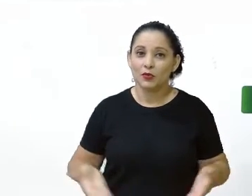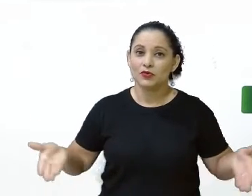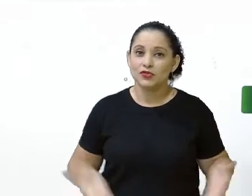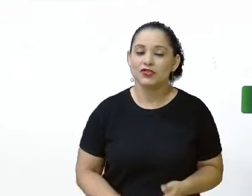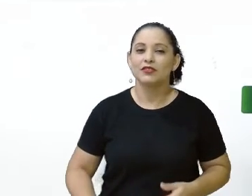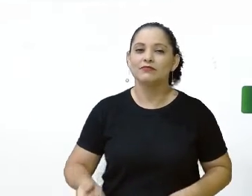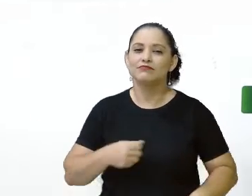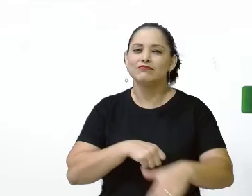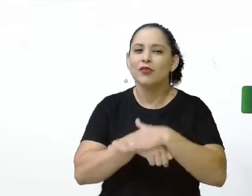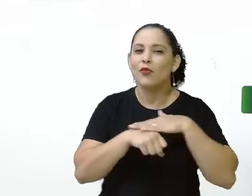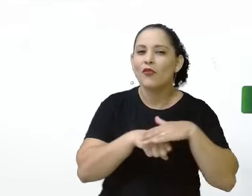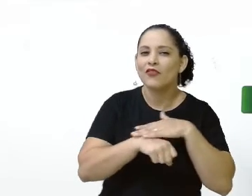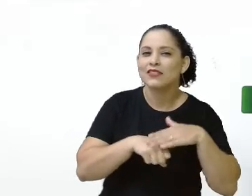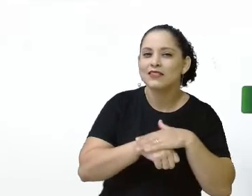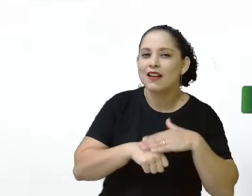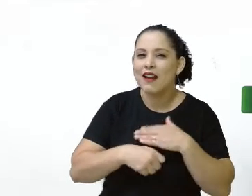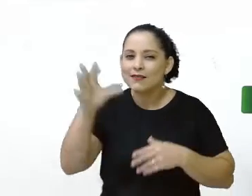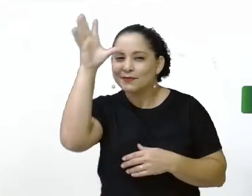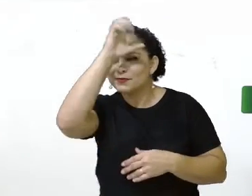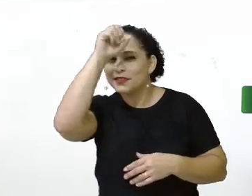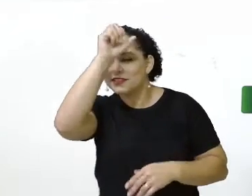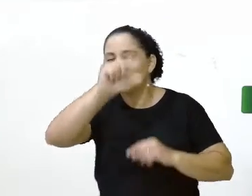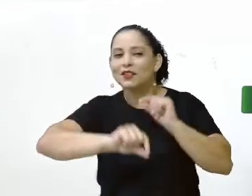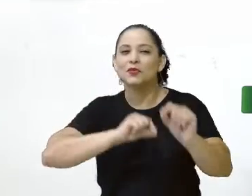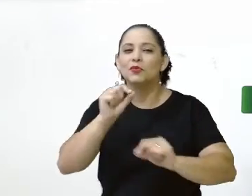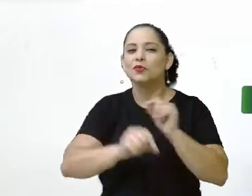vai conversar um pouco sobre